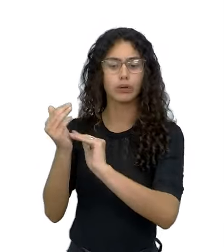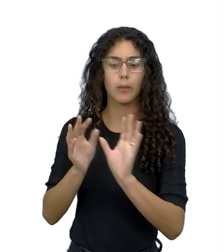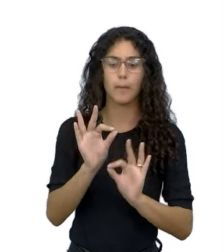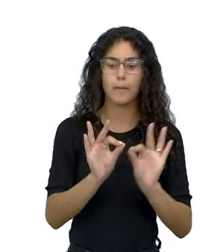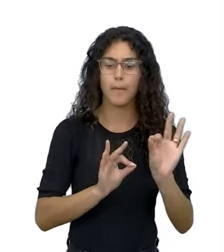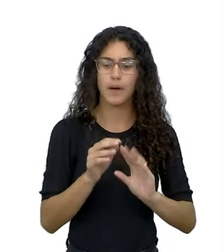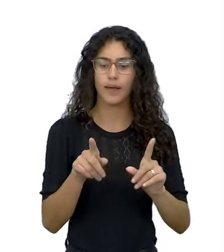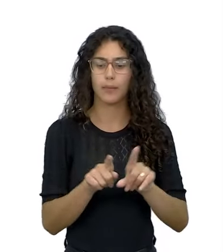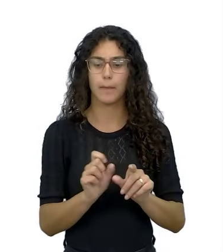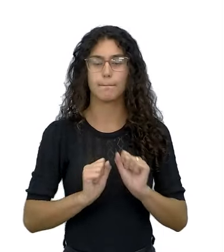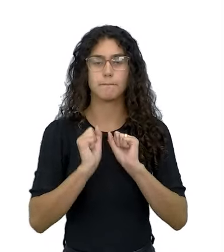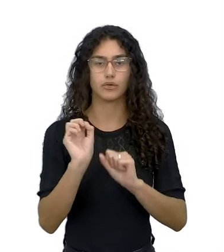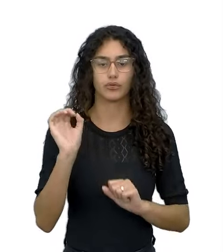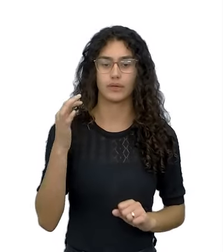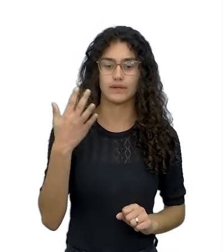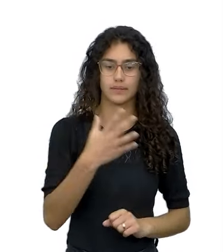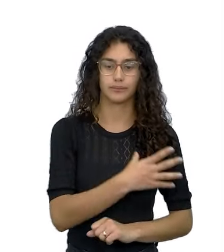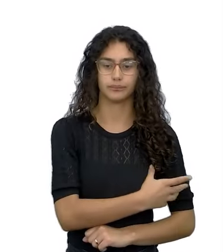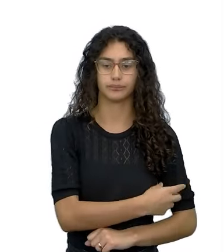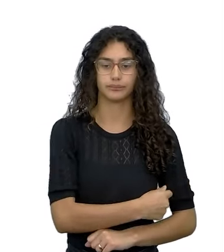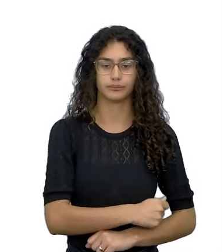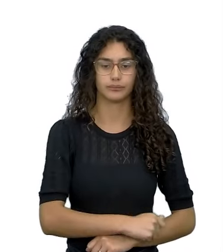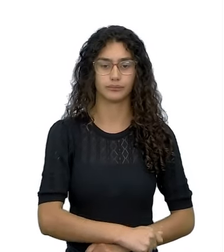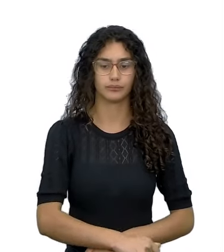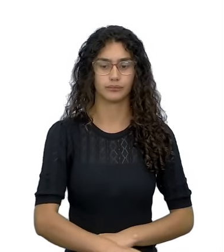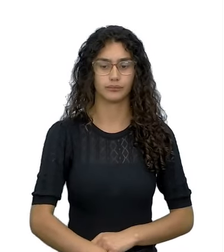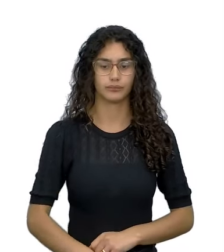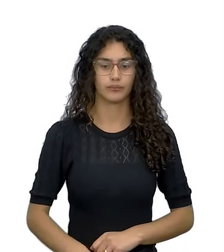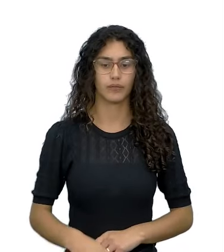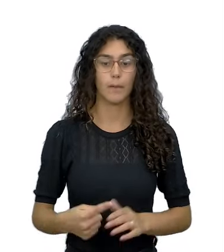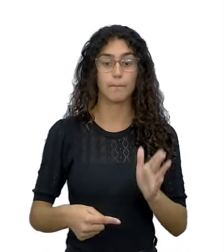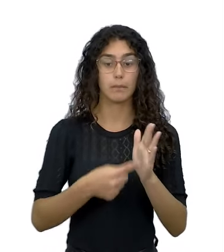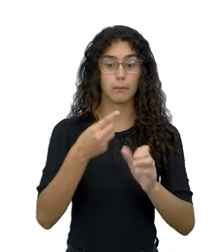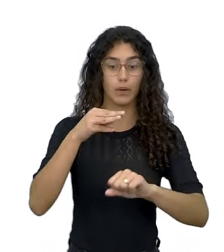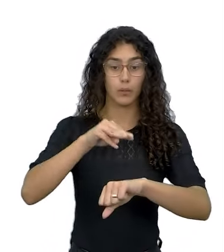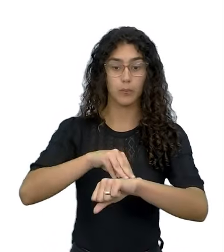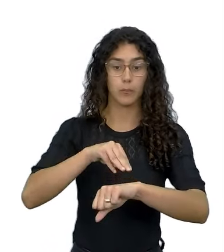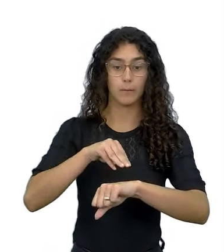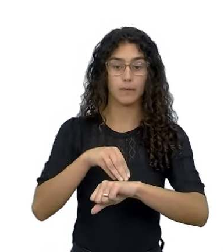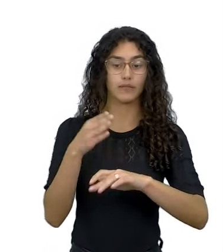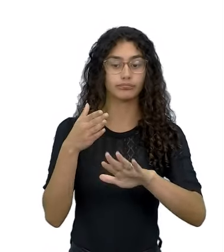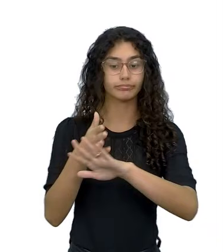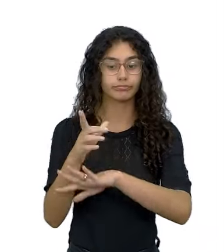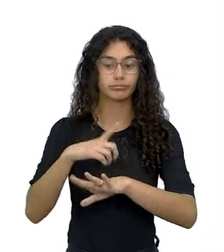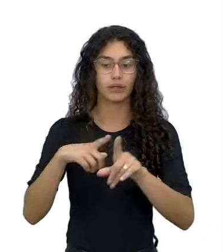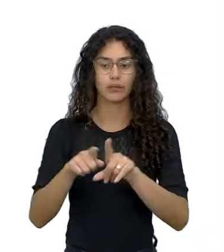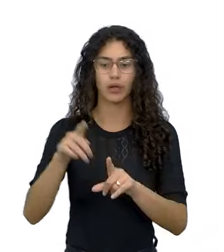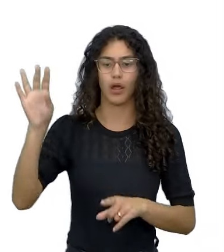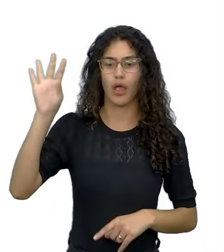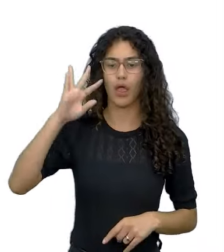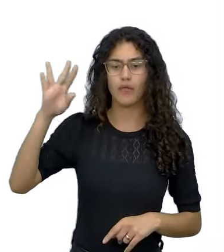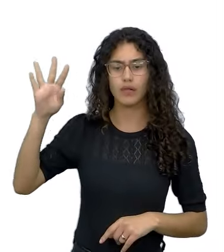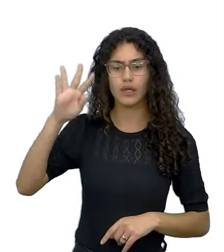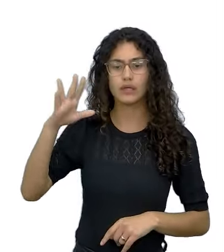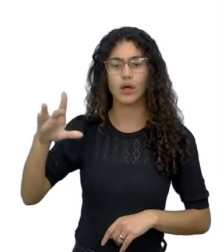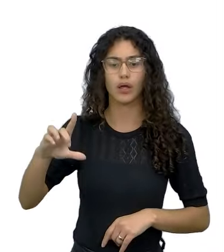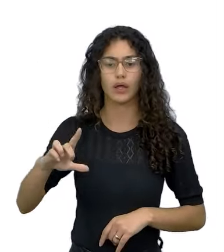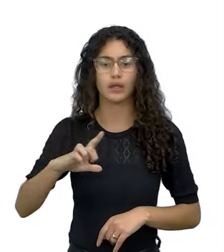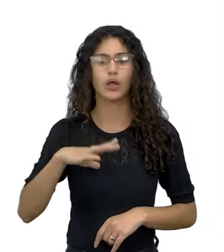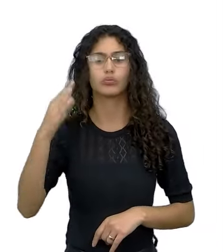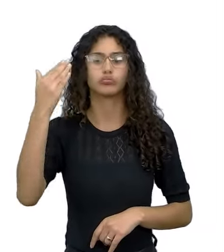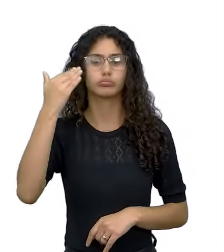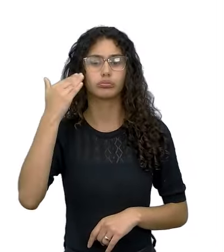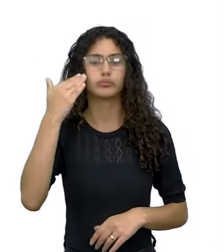escola junto com os pares de vocês. Então, primeiro momento, revisitando reflexões acerca da